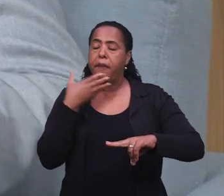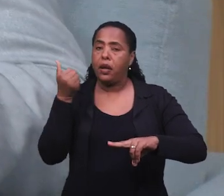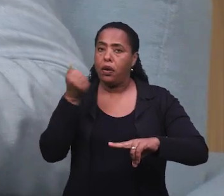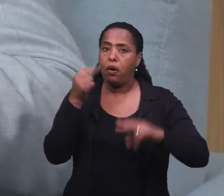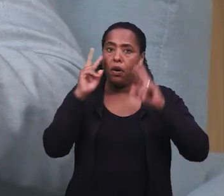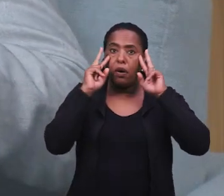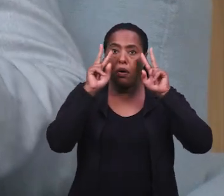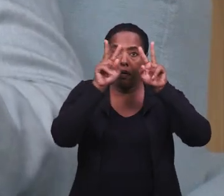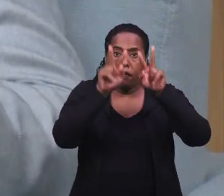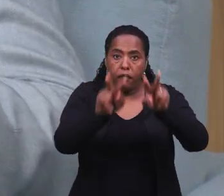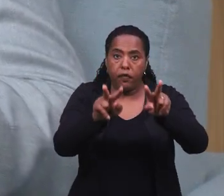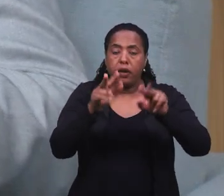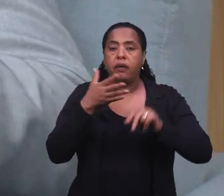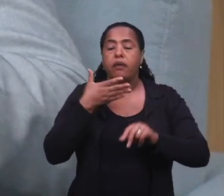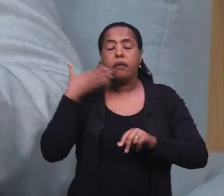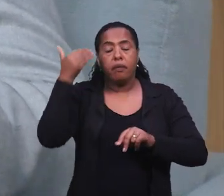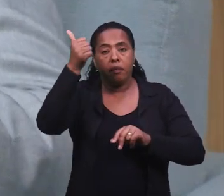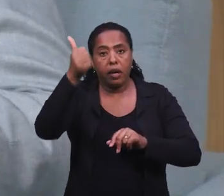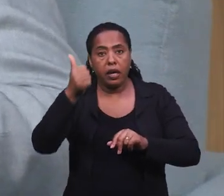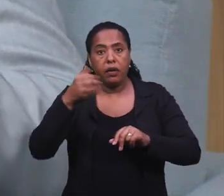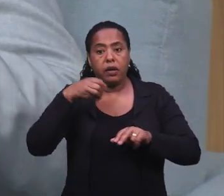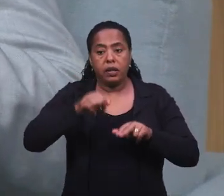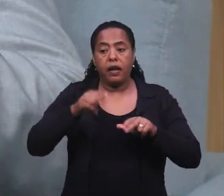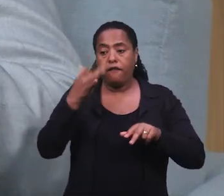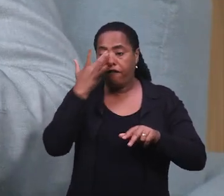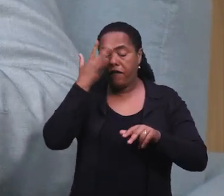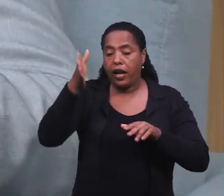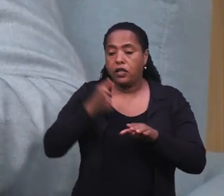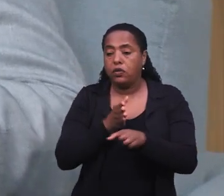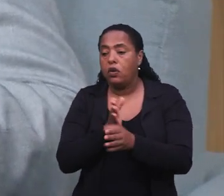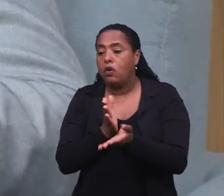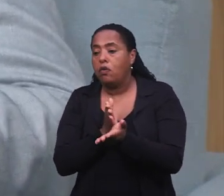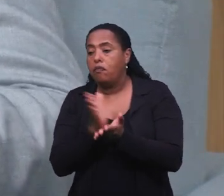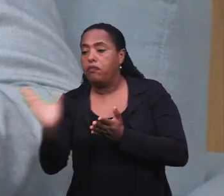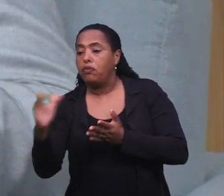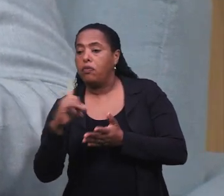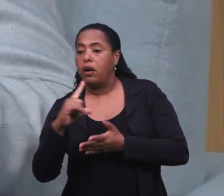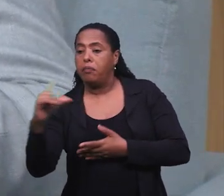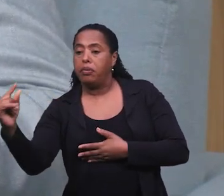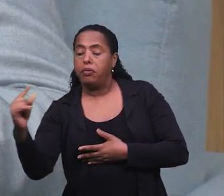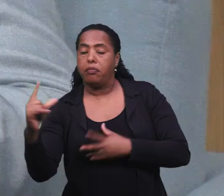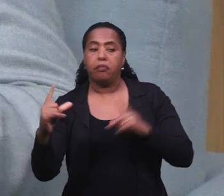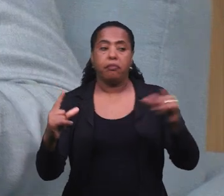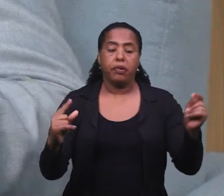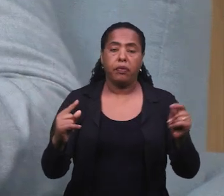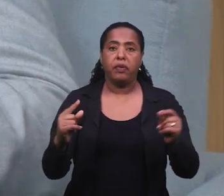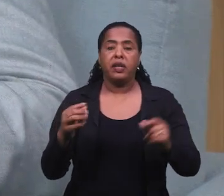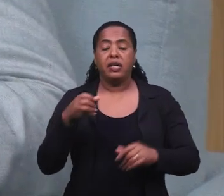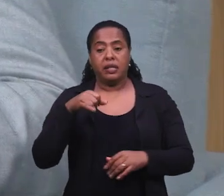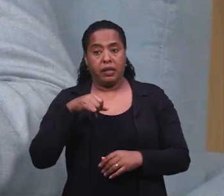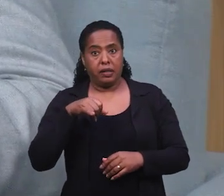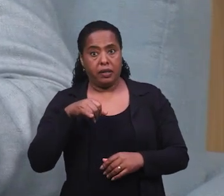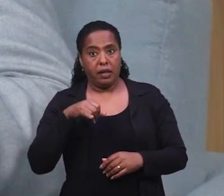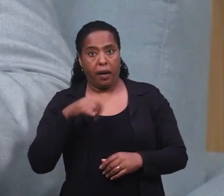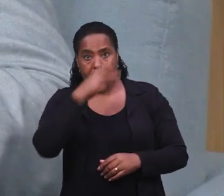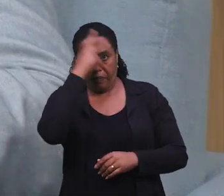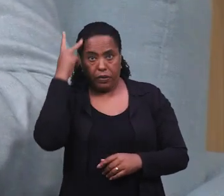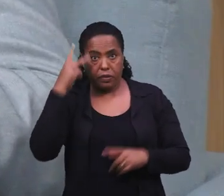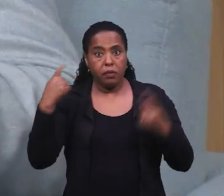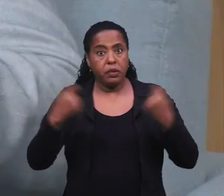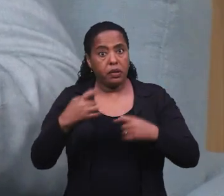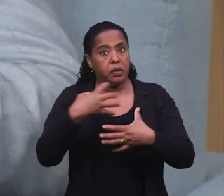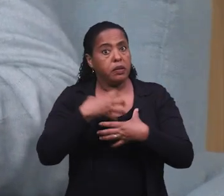respeito desta pessoa que foi evangelizada, que começou a frequentar a nossa igreja. Mas